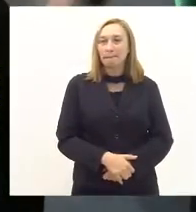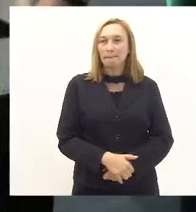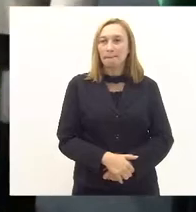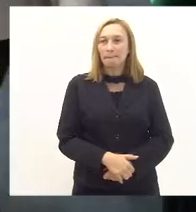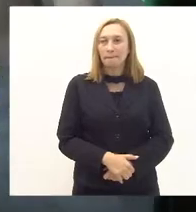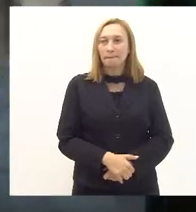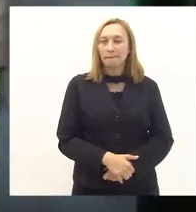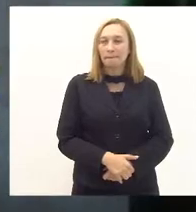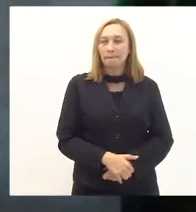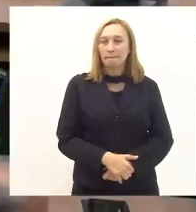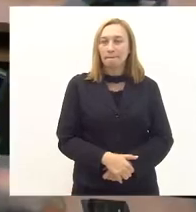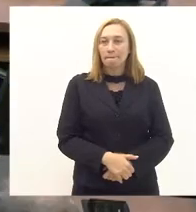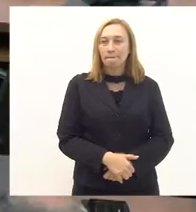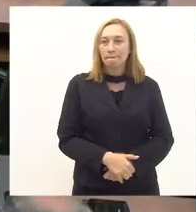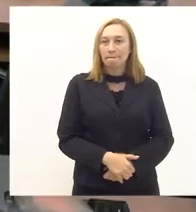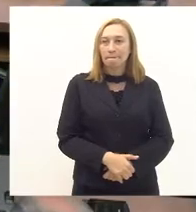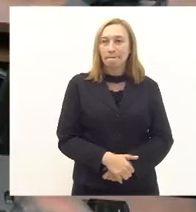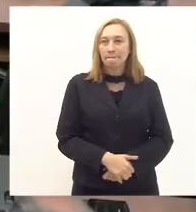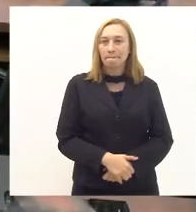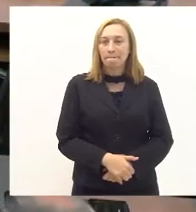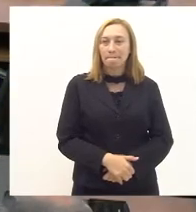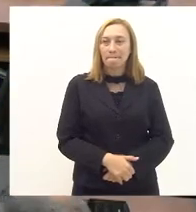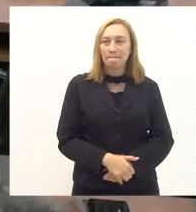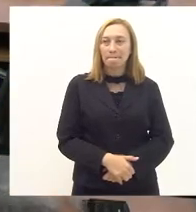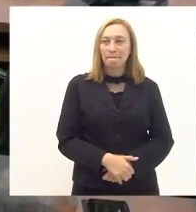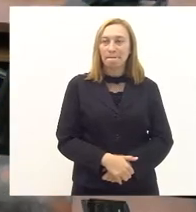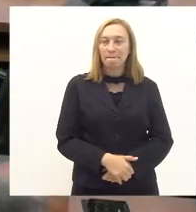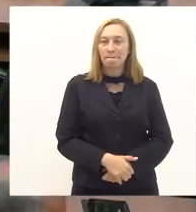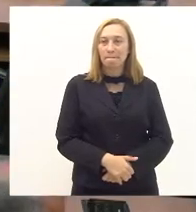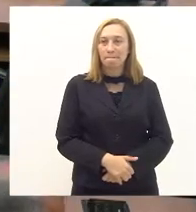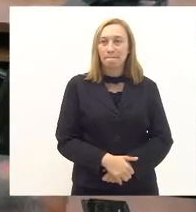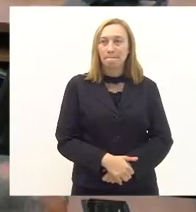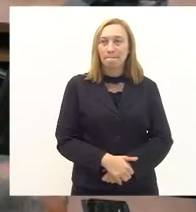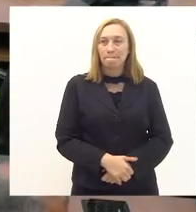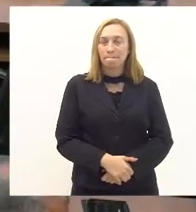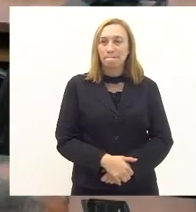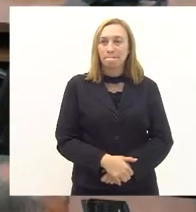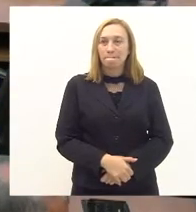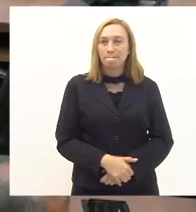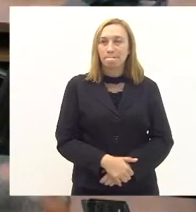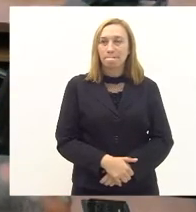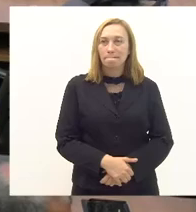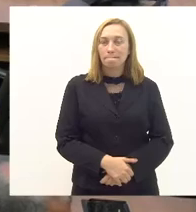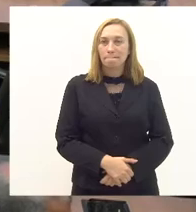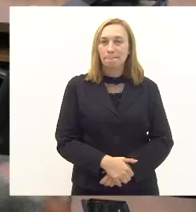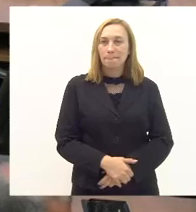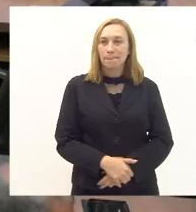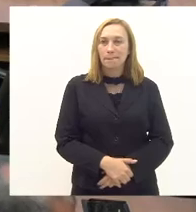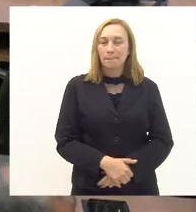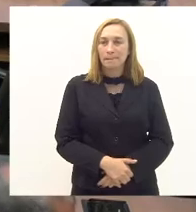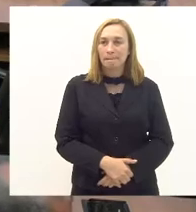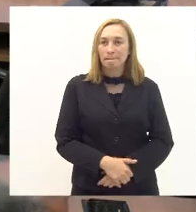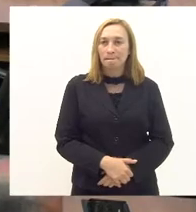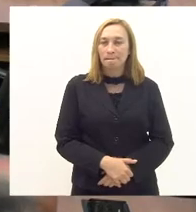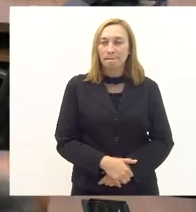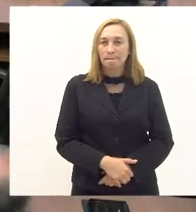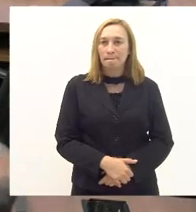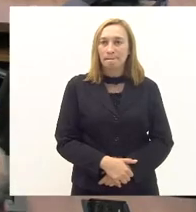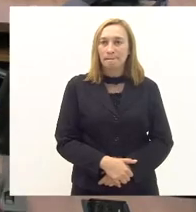Não, não, pelo amor de Deus, não. Está reprimida. Agora está reprimida. Não é que a gente